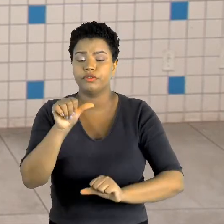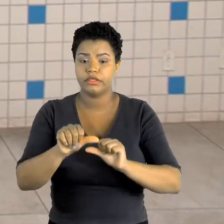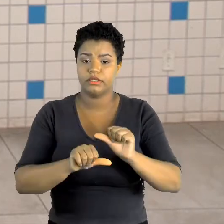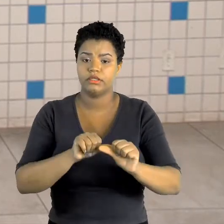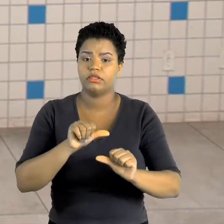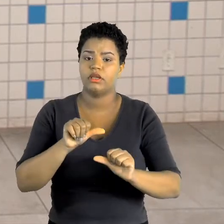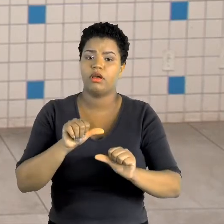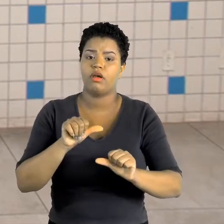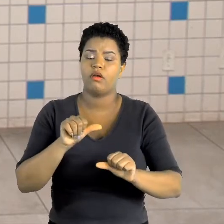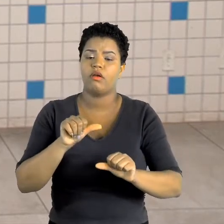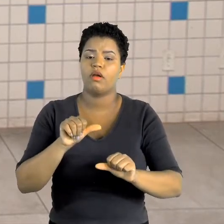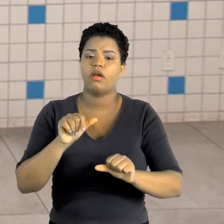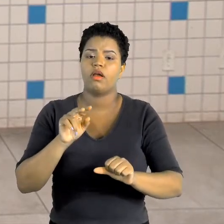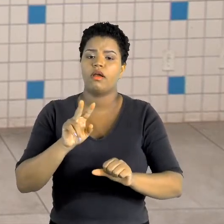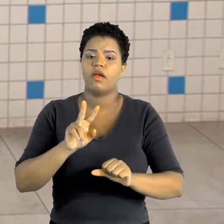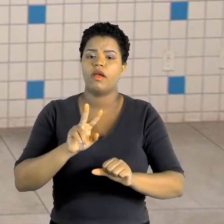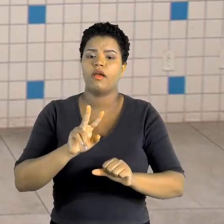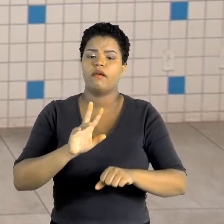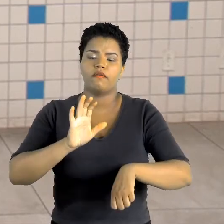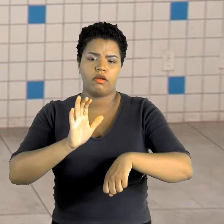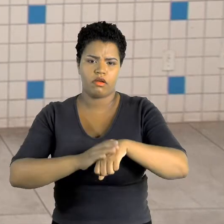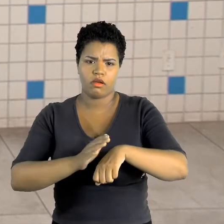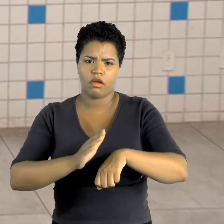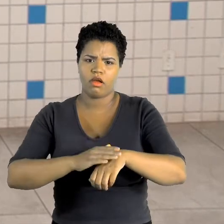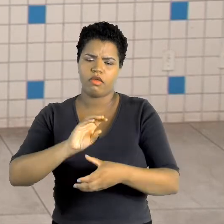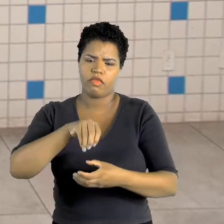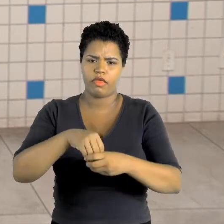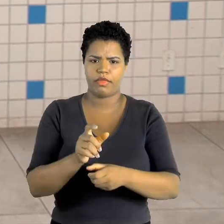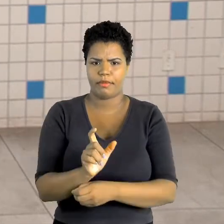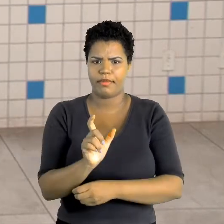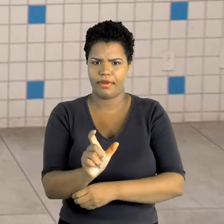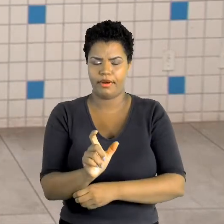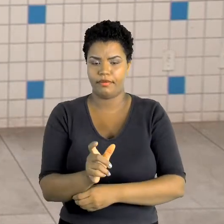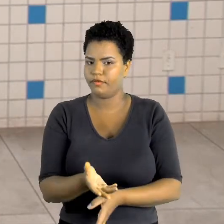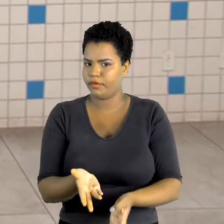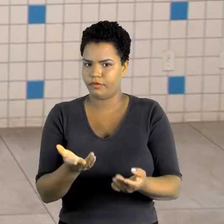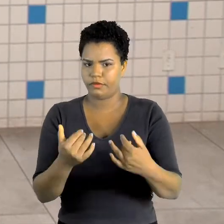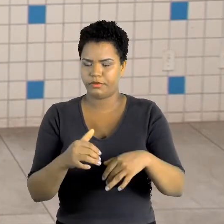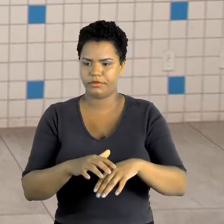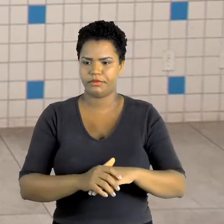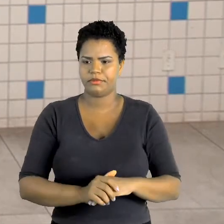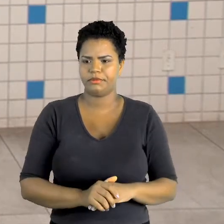que ele vai fazer nessa palavra, ok? Então, vamos lá.